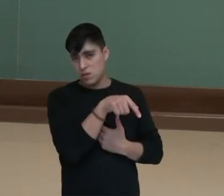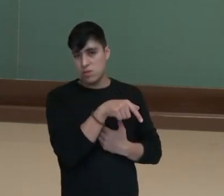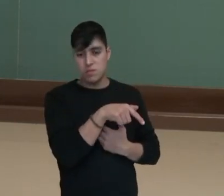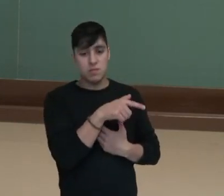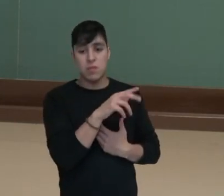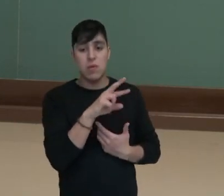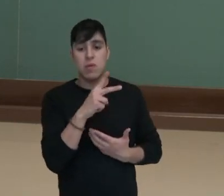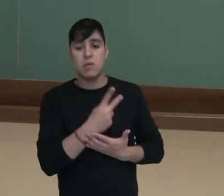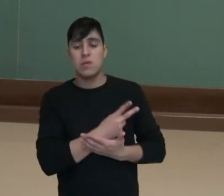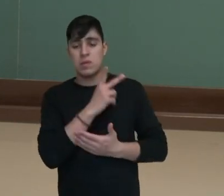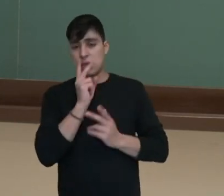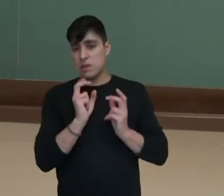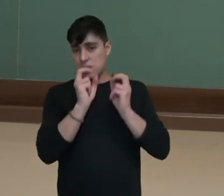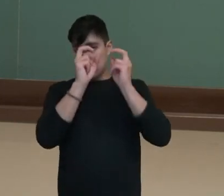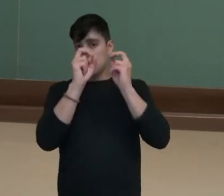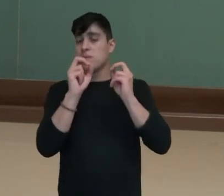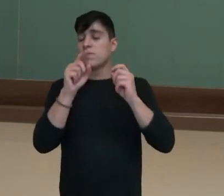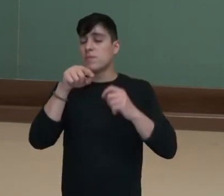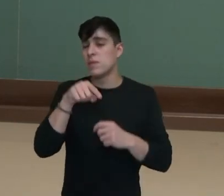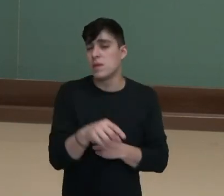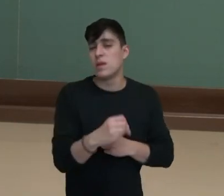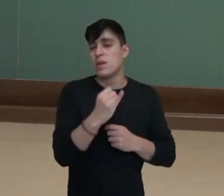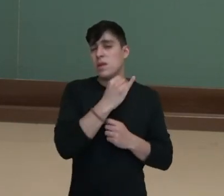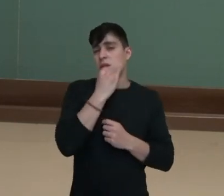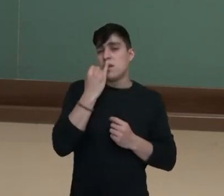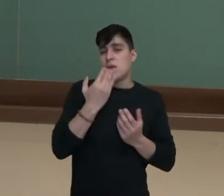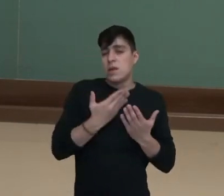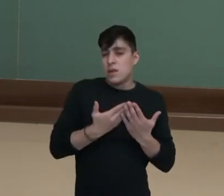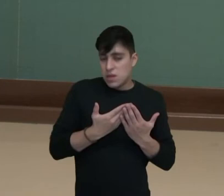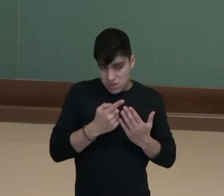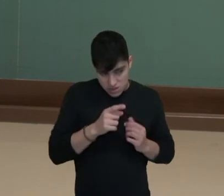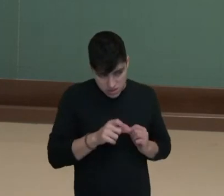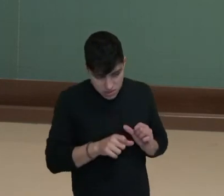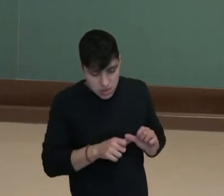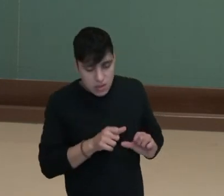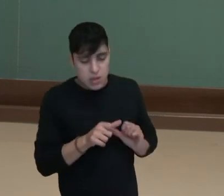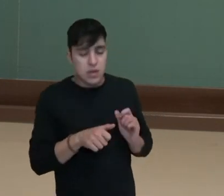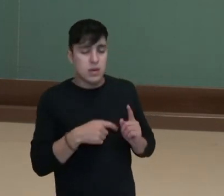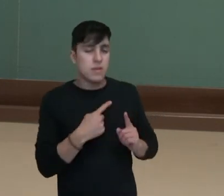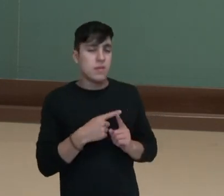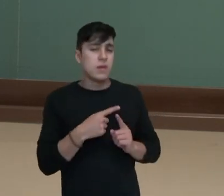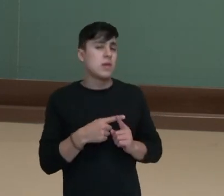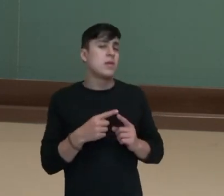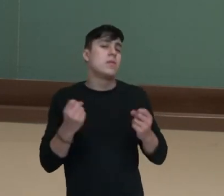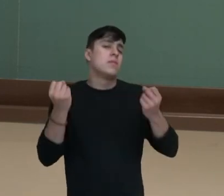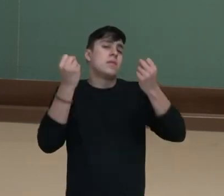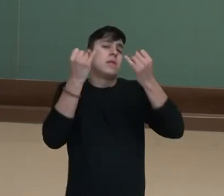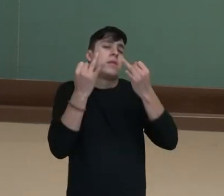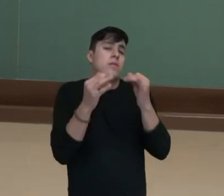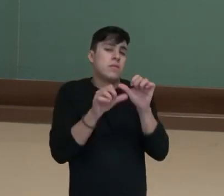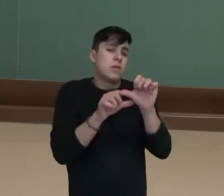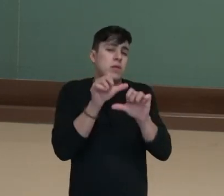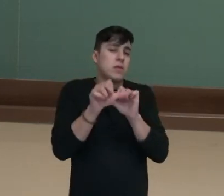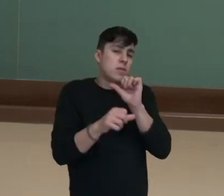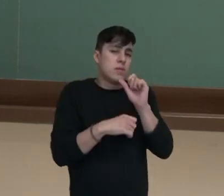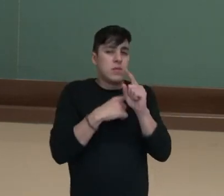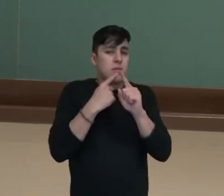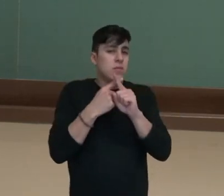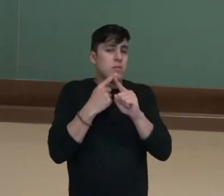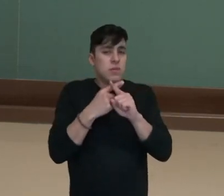câncer, por exemplo. Então é muito importante o estudo dessas mutações. Por que eu estou falando em mutações?